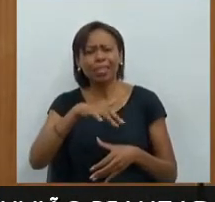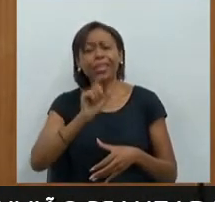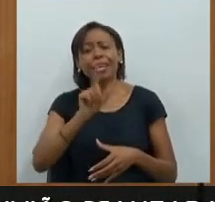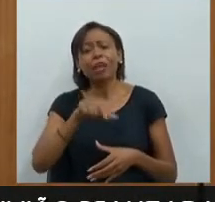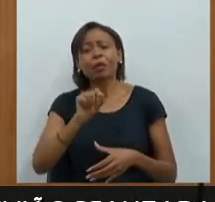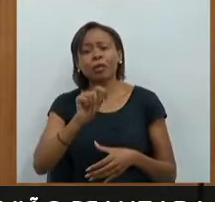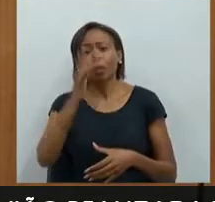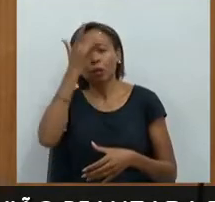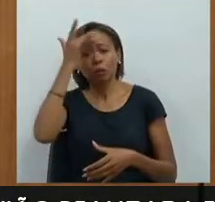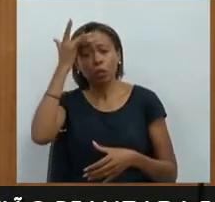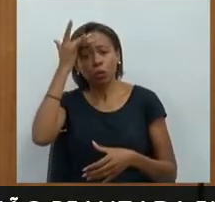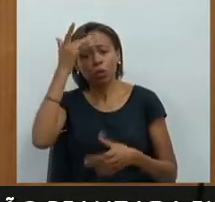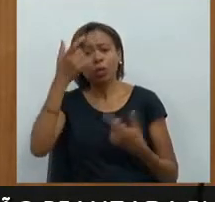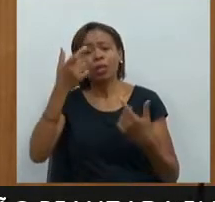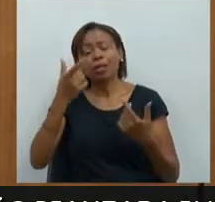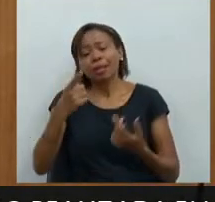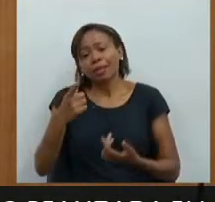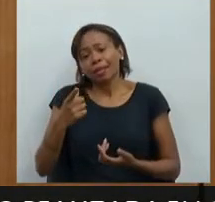necessidades especiais.